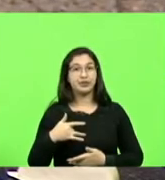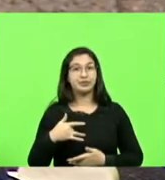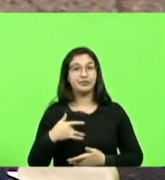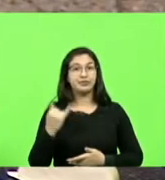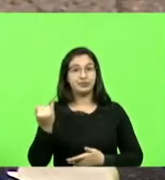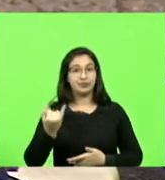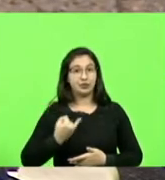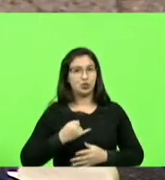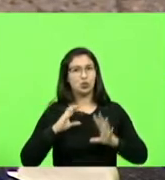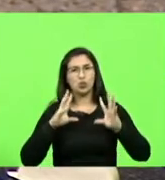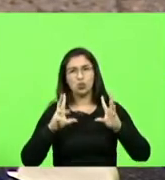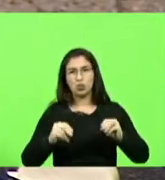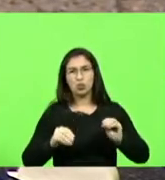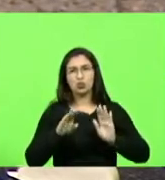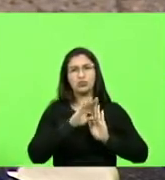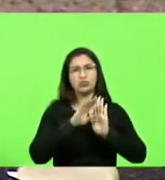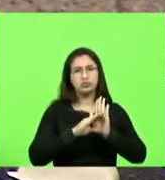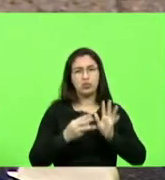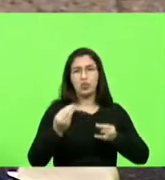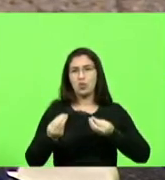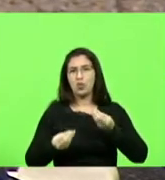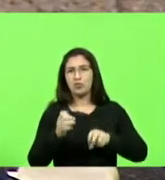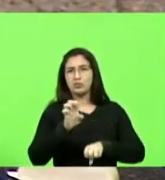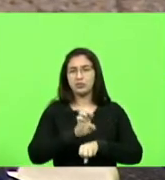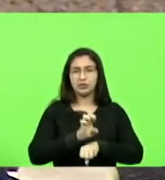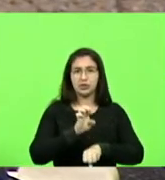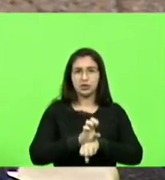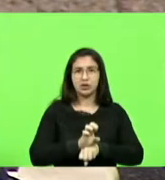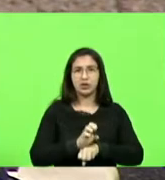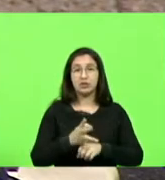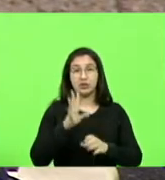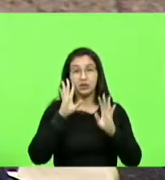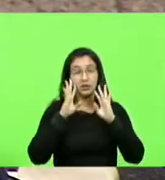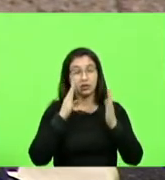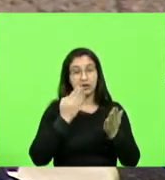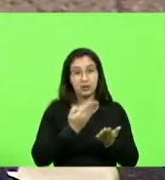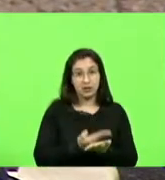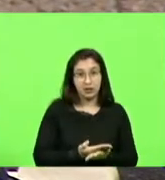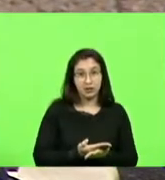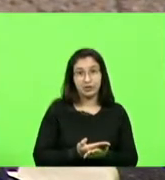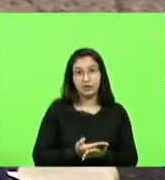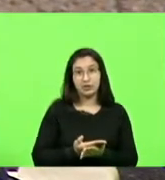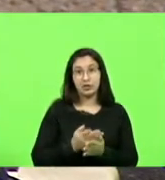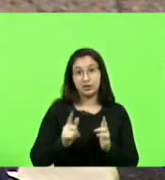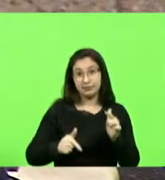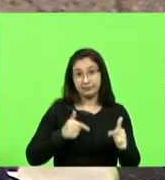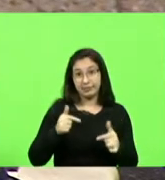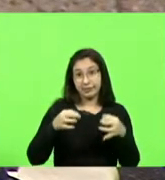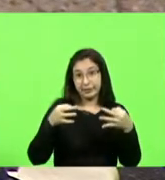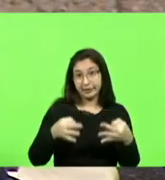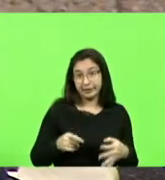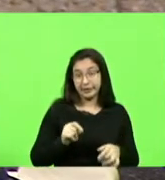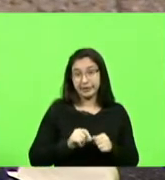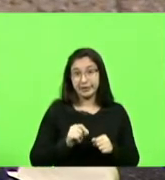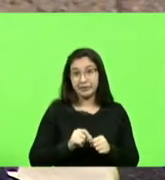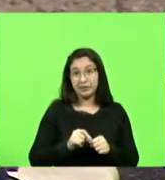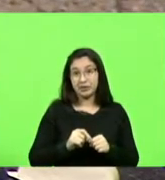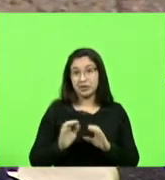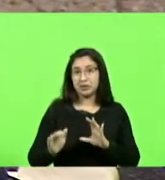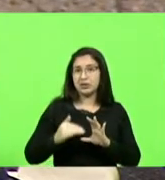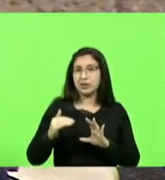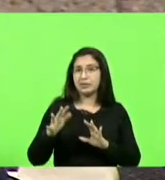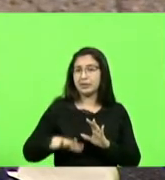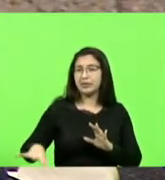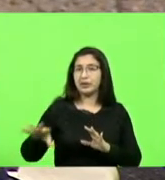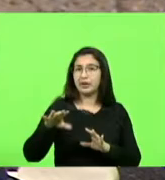toda a situação por parte do Estado e que está convicto de que está fazendo a sua parte. Aí eu recebo o pessoal da